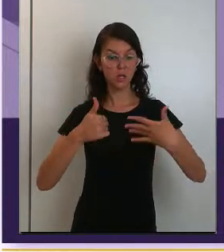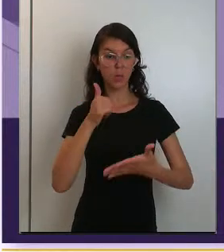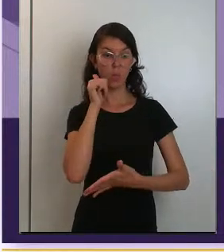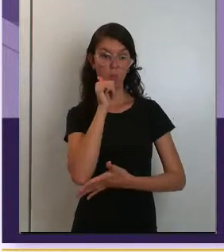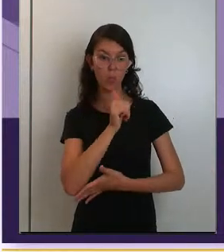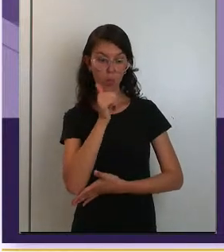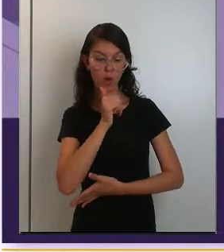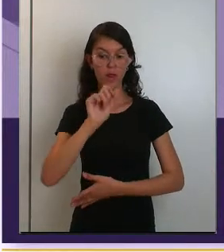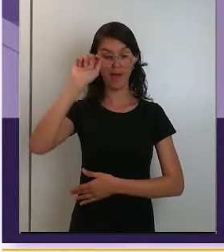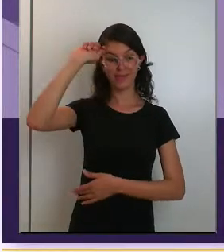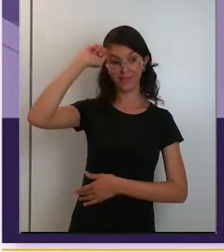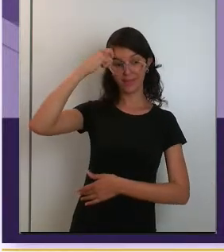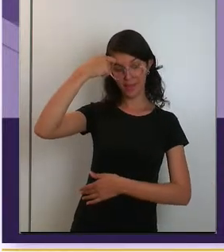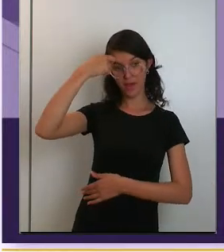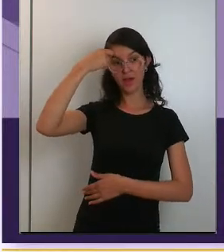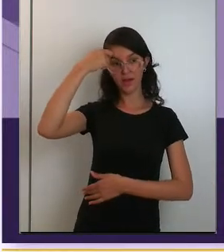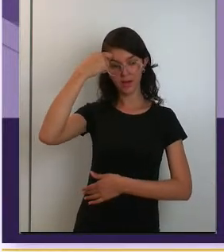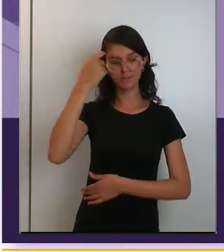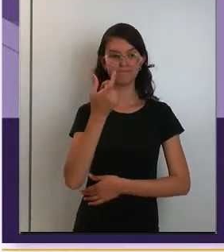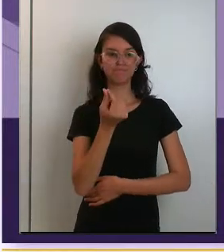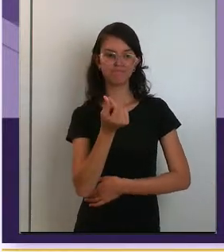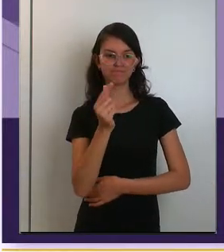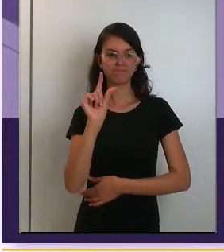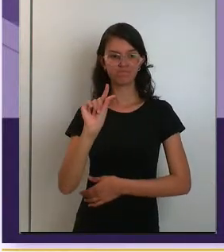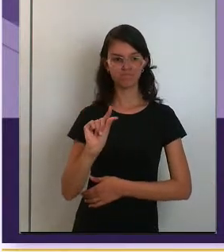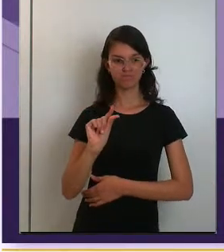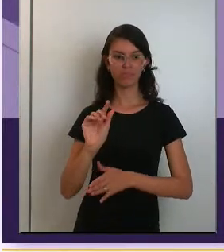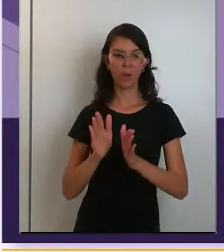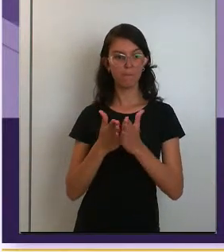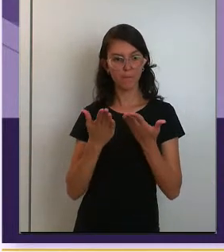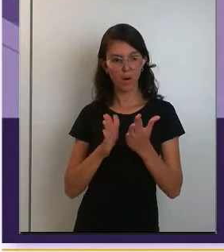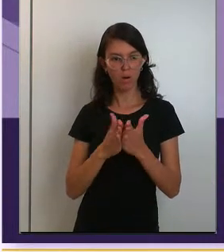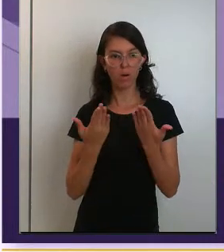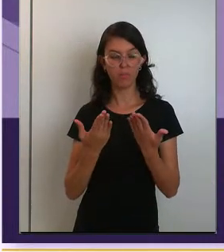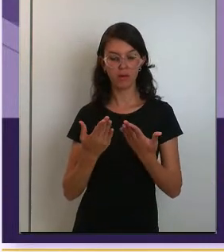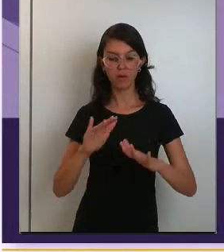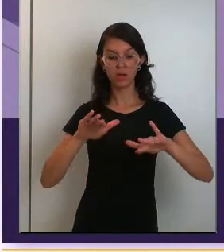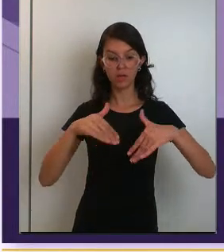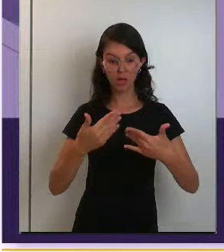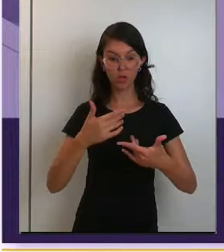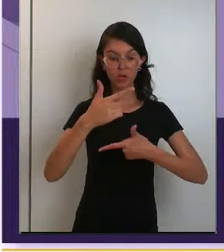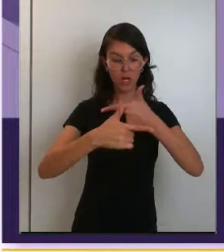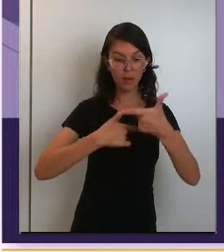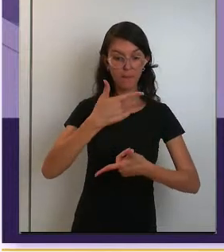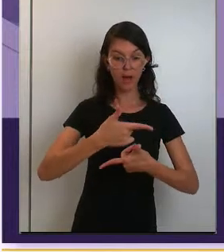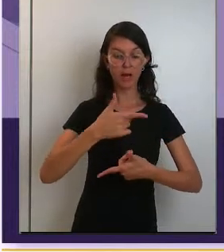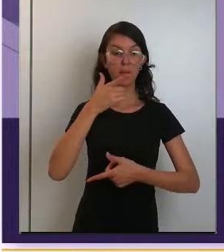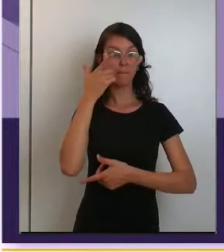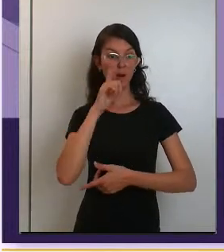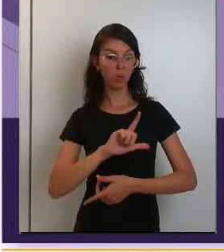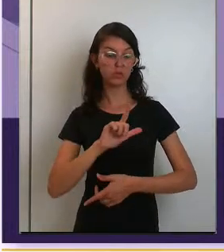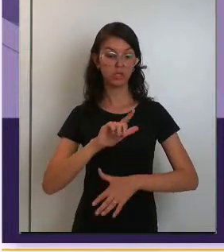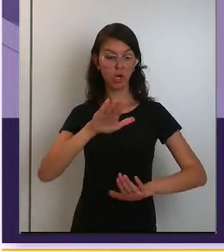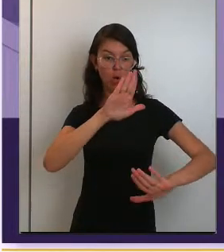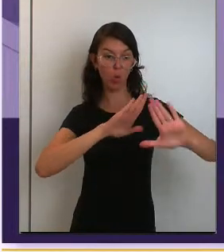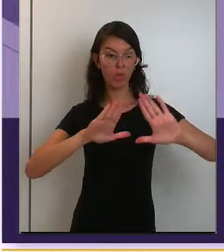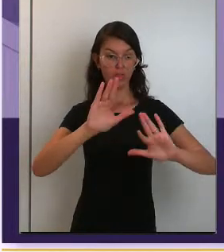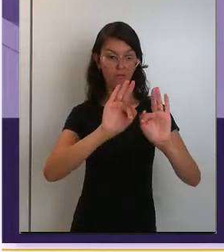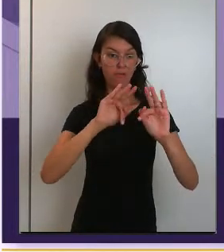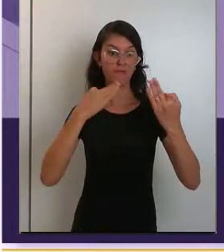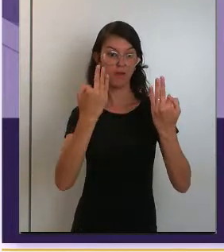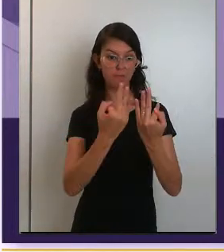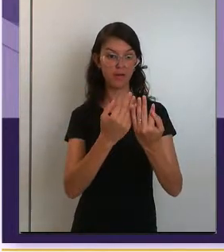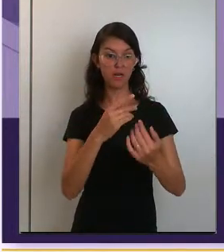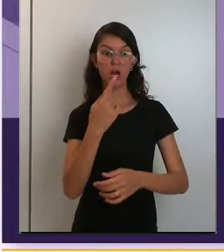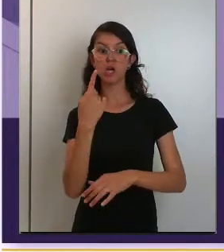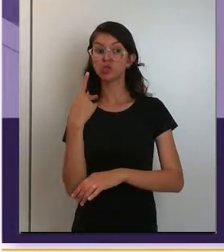normalmente mulheres negras de classes sociais mais pobres e que acabam trabalhando para prover o cuidado de famílias com rendas mais altas, enquanto